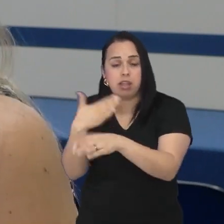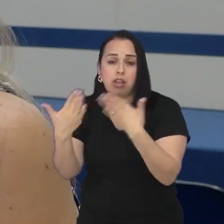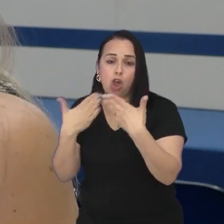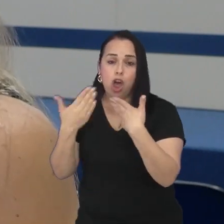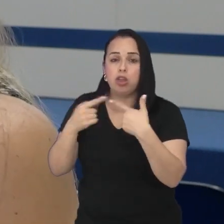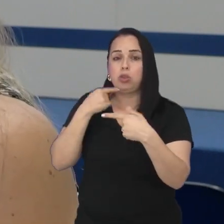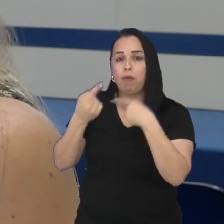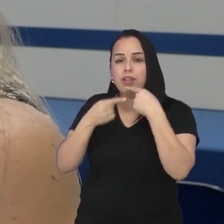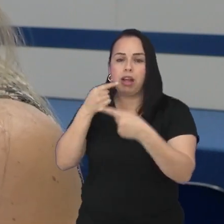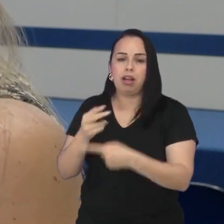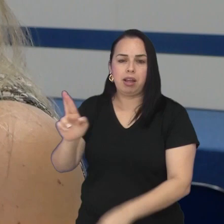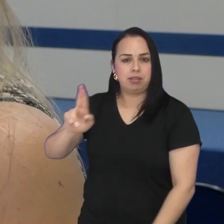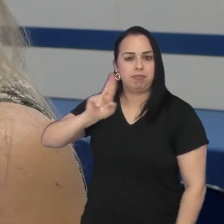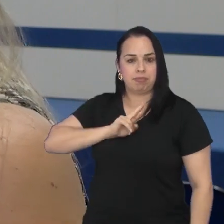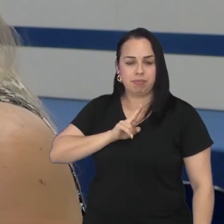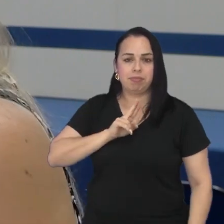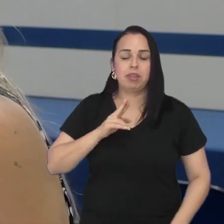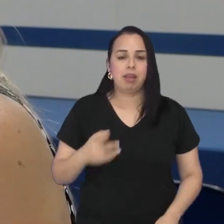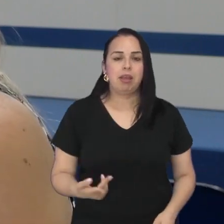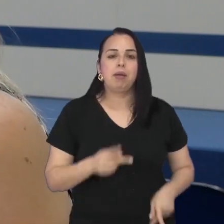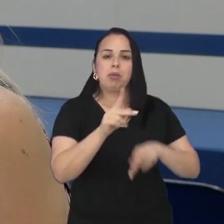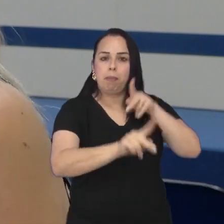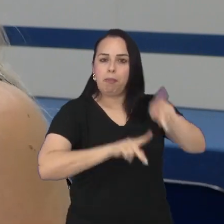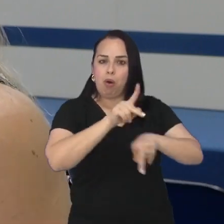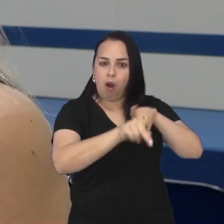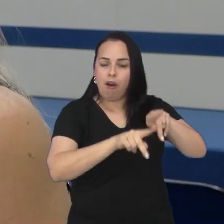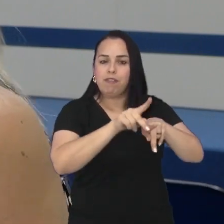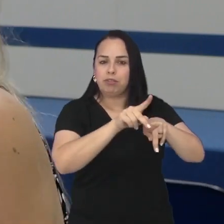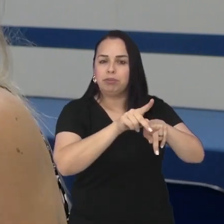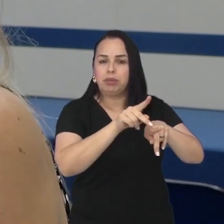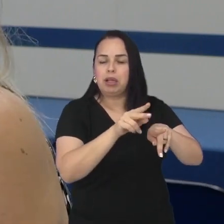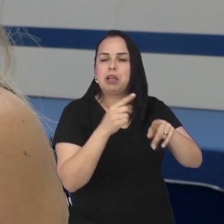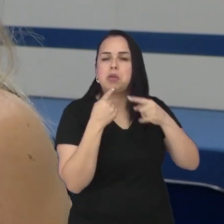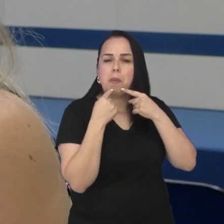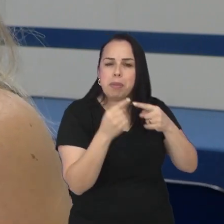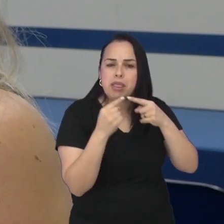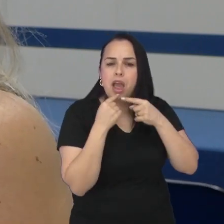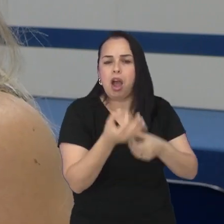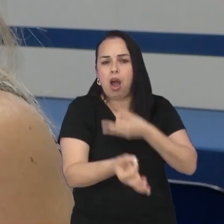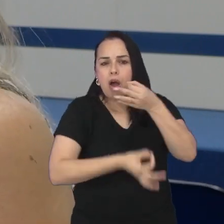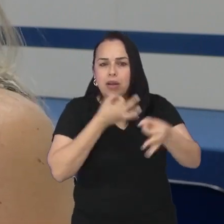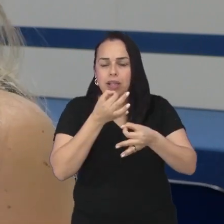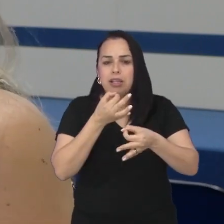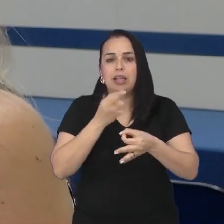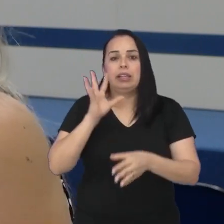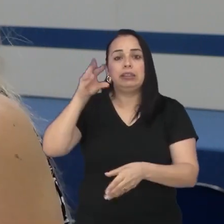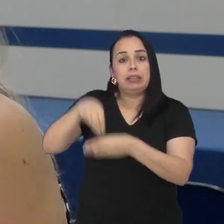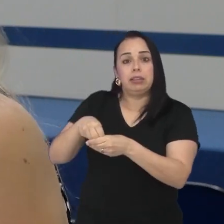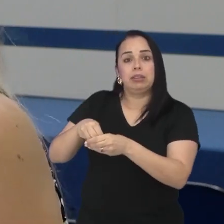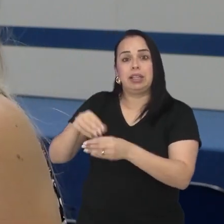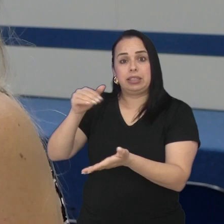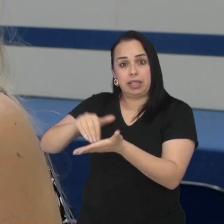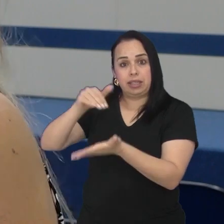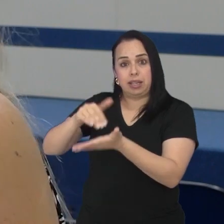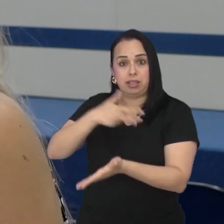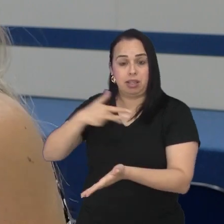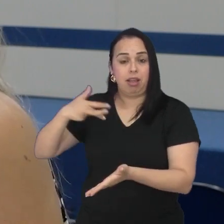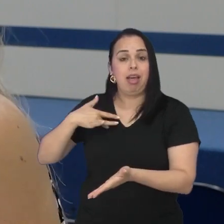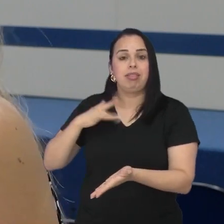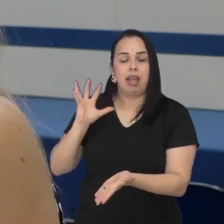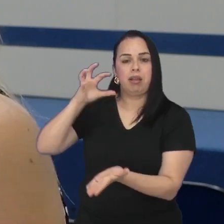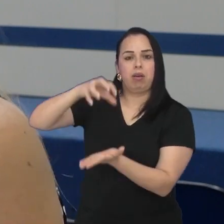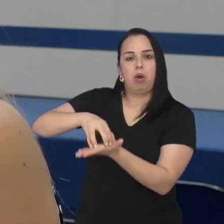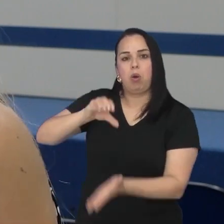ouvidoria. Em relação às demandas da população, dentro da Secretaria de Saúde também tem uma sala do Comus. Então